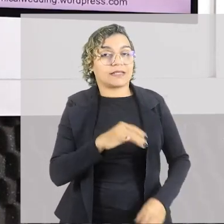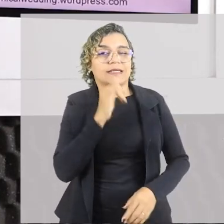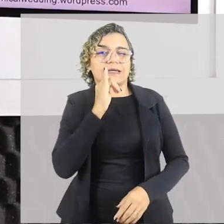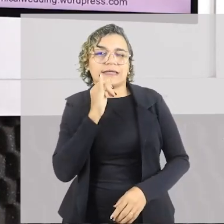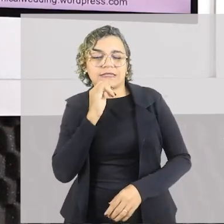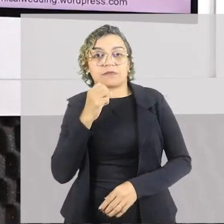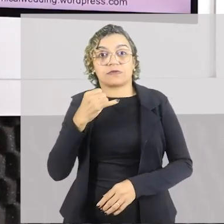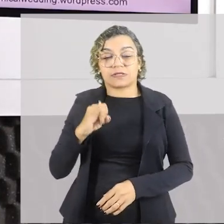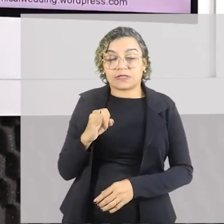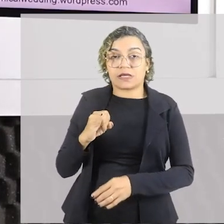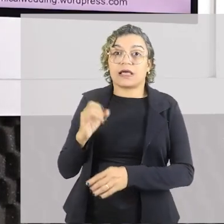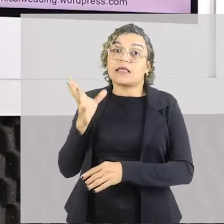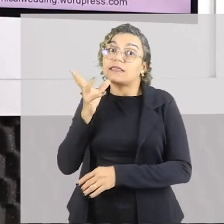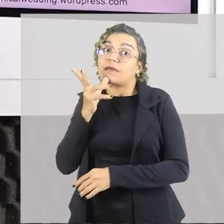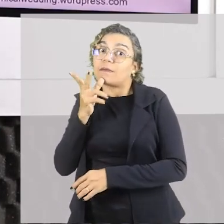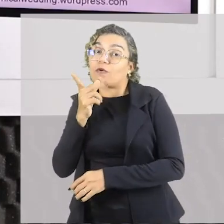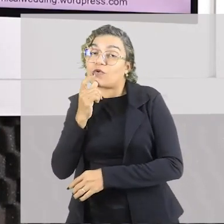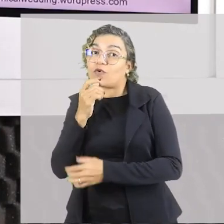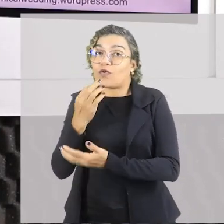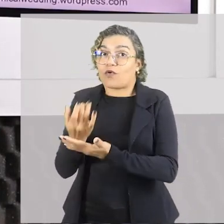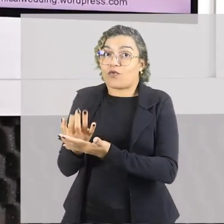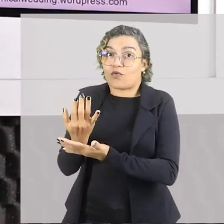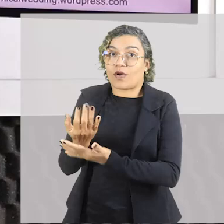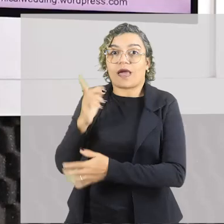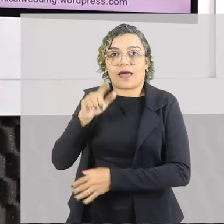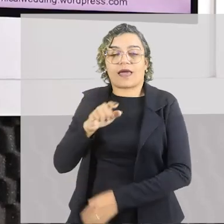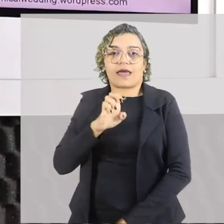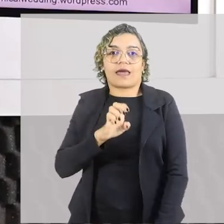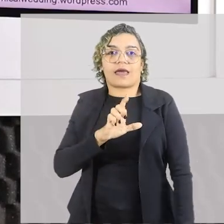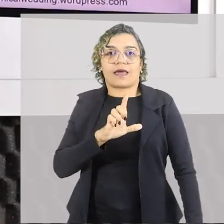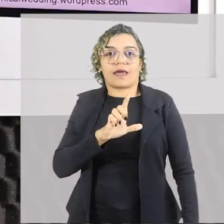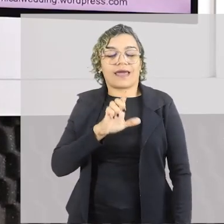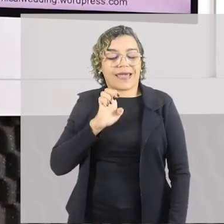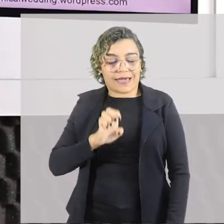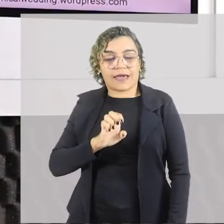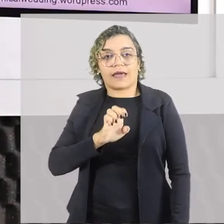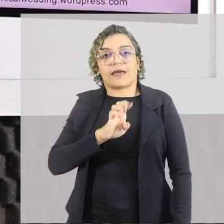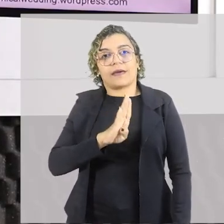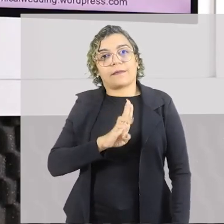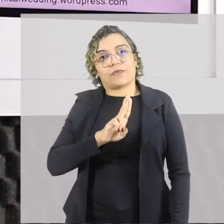botei no solvente, demorou mais a ferver, eboliometria. Bacana?